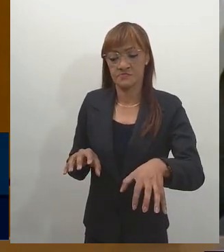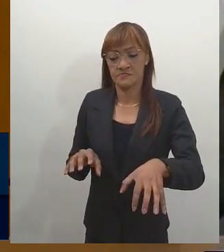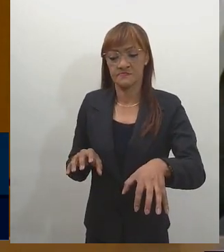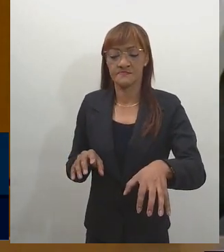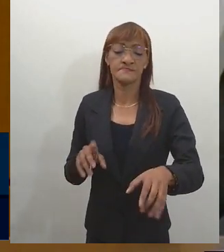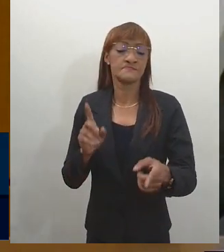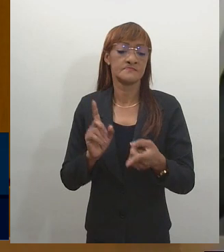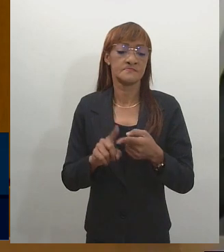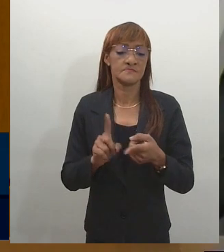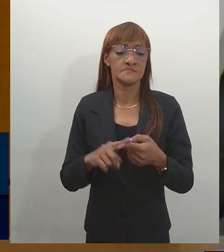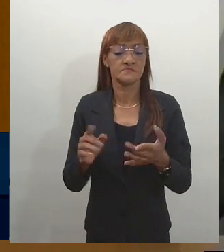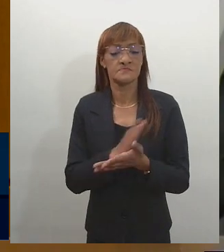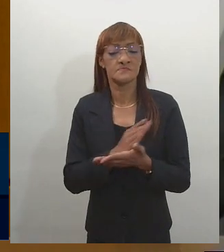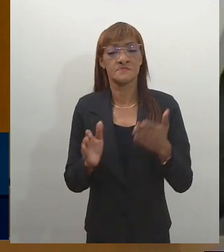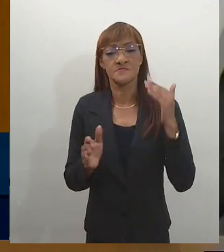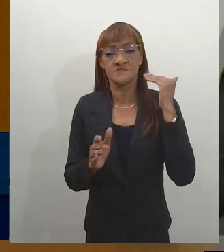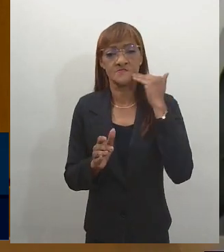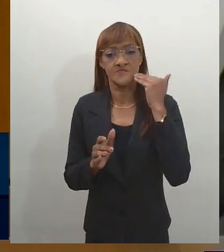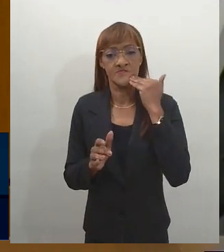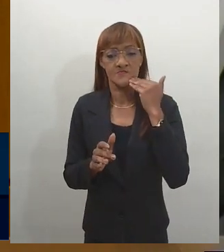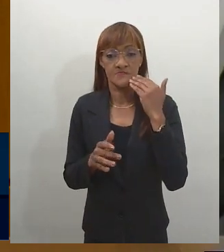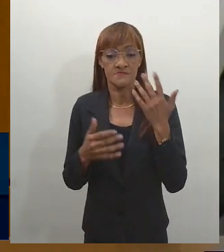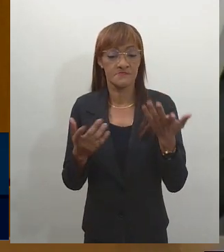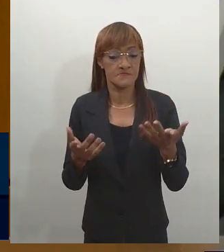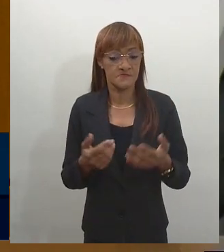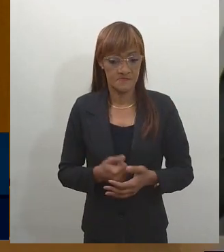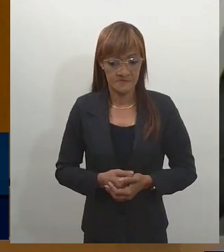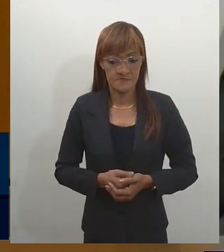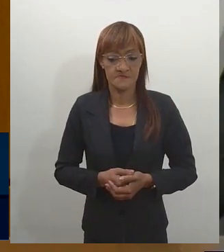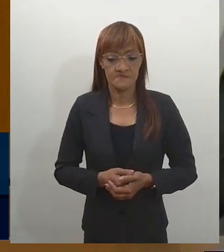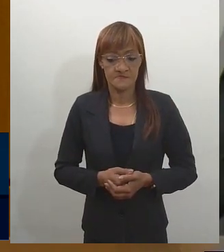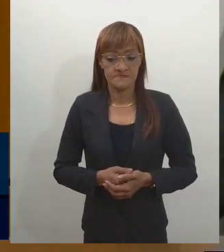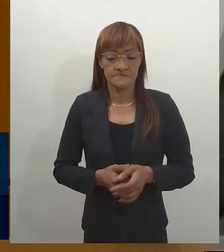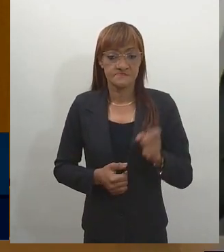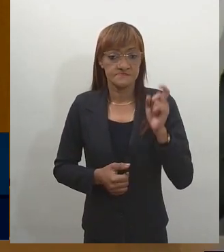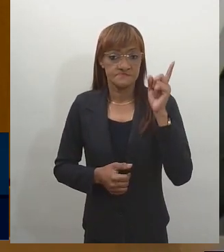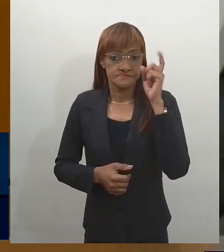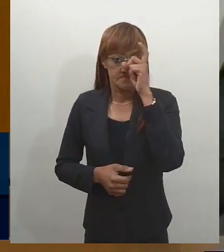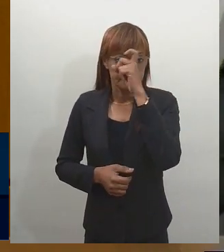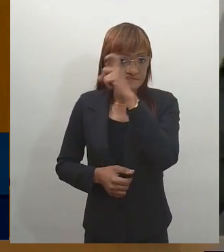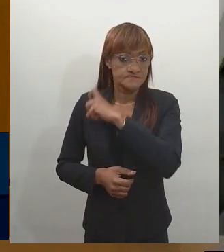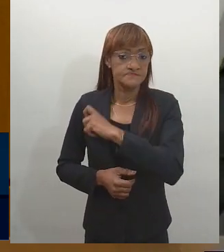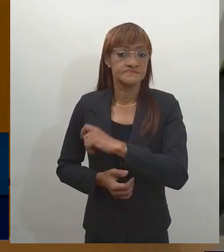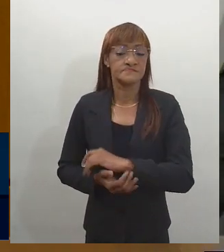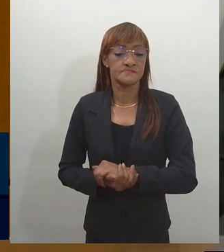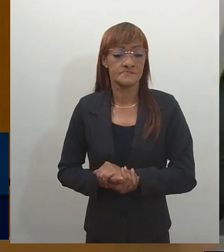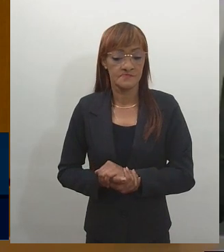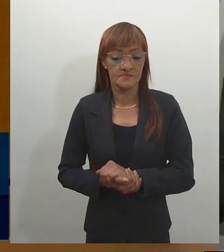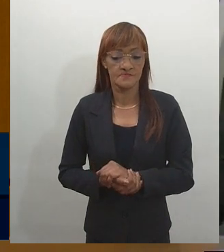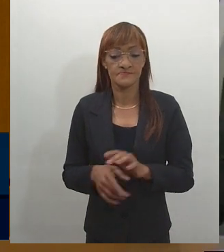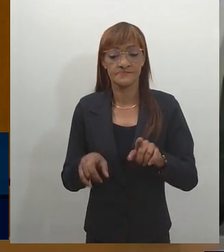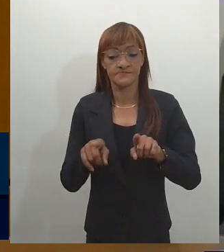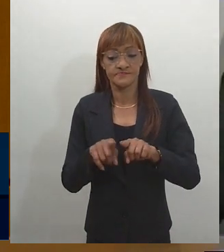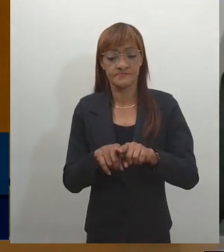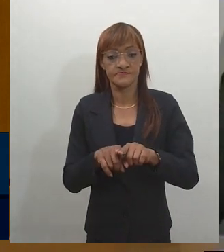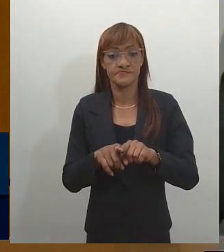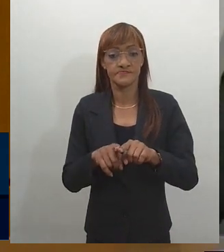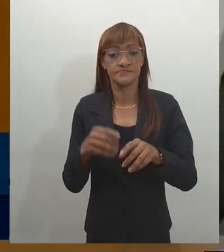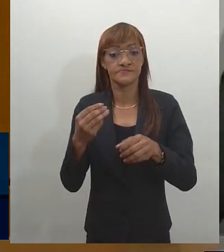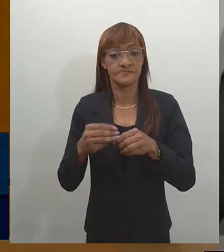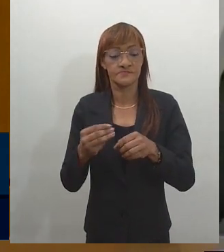até Neópolis a situação está mais crítica. Também estivemos em Tobias Barreto. Lá em Tobias Barreto nós